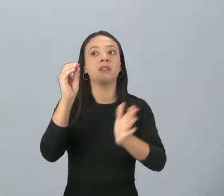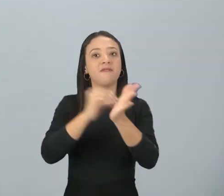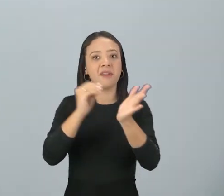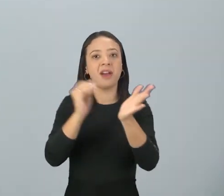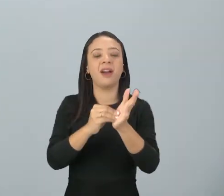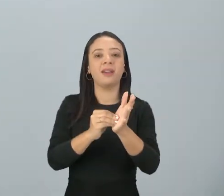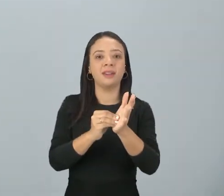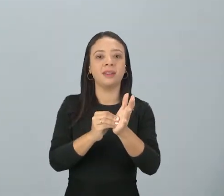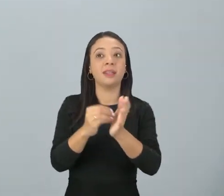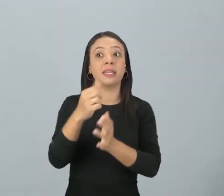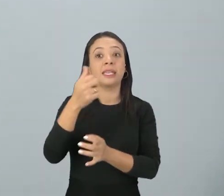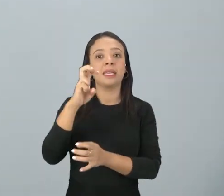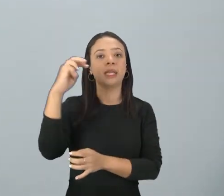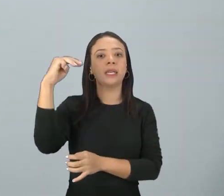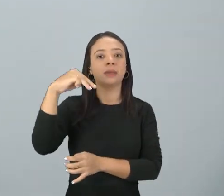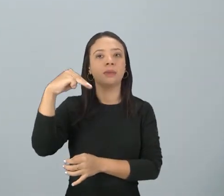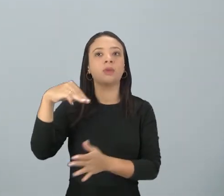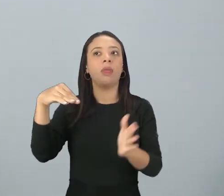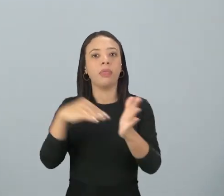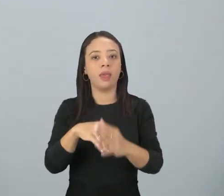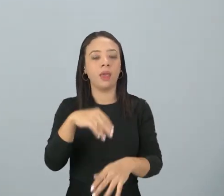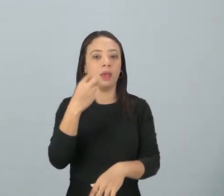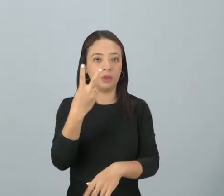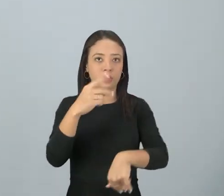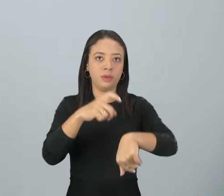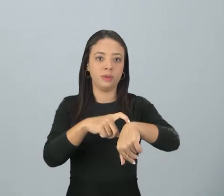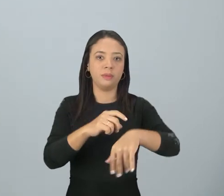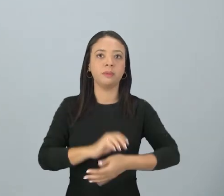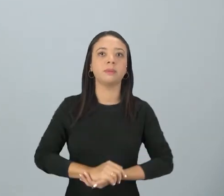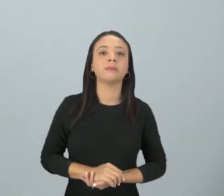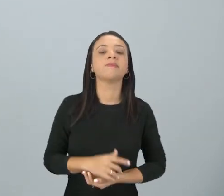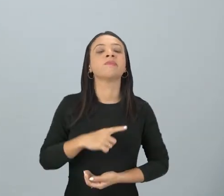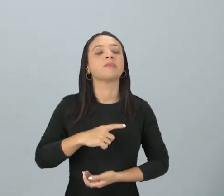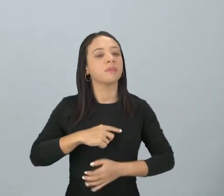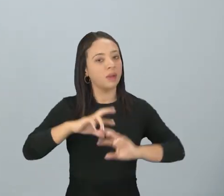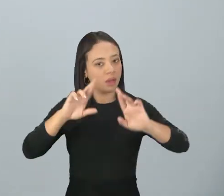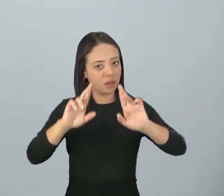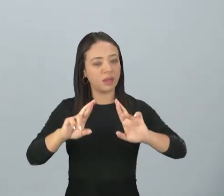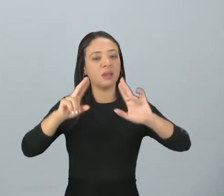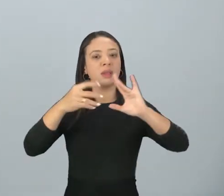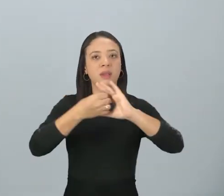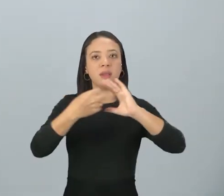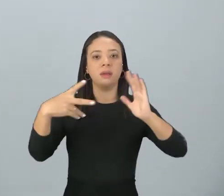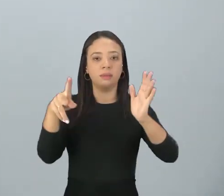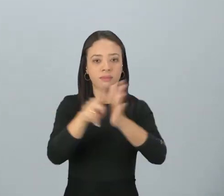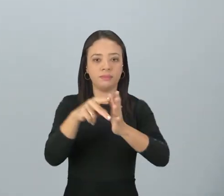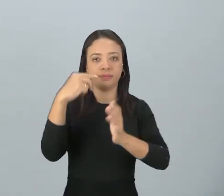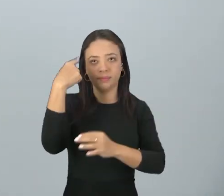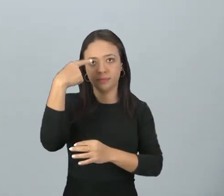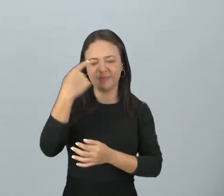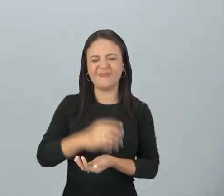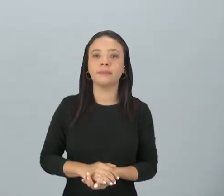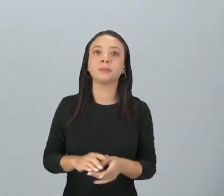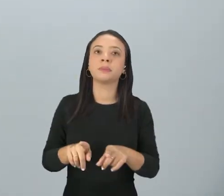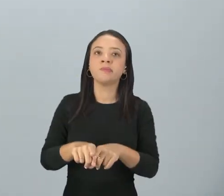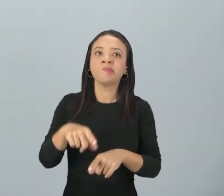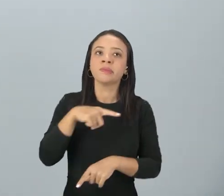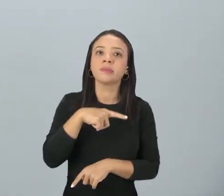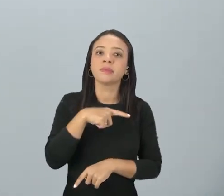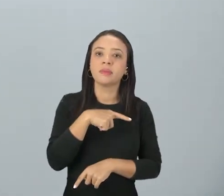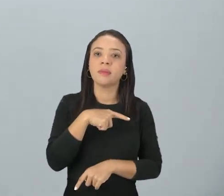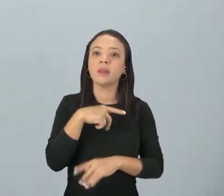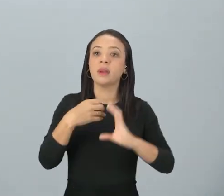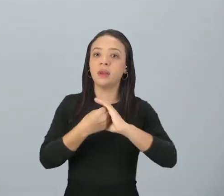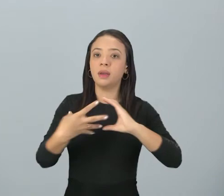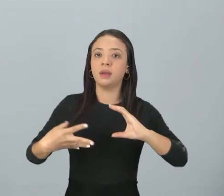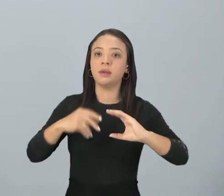então, ou seja, é 1h45 aqui no Brasil, tá? Tem essa particularidadezinha. Outra